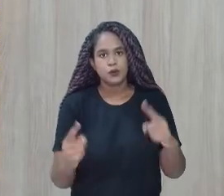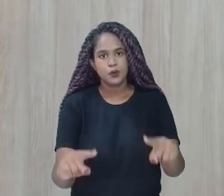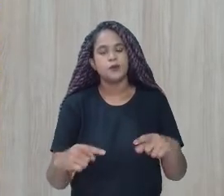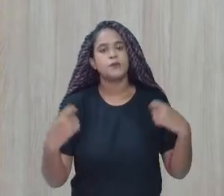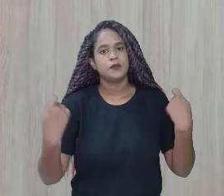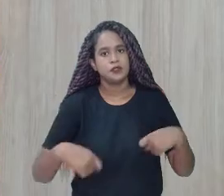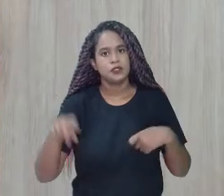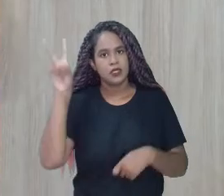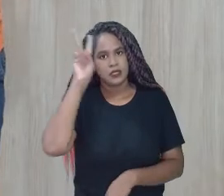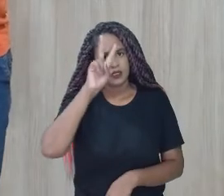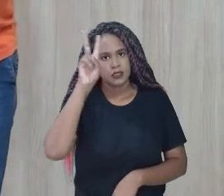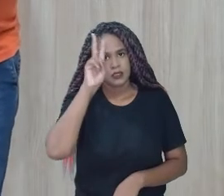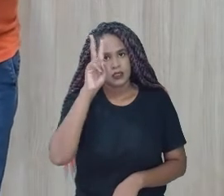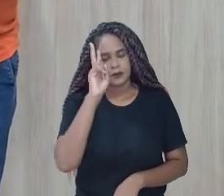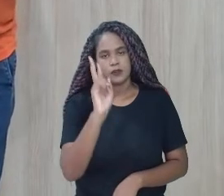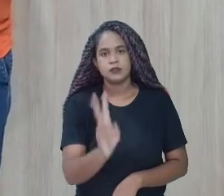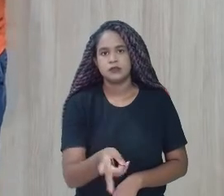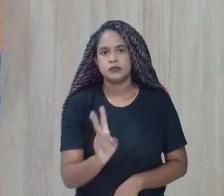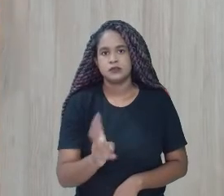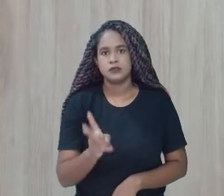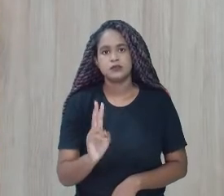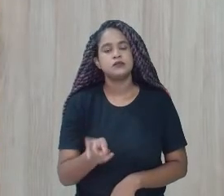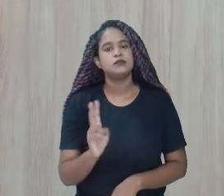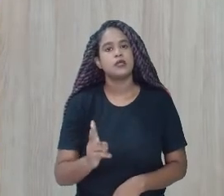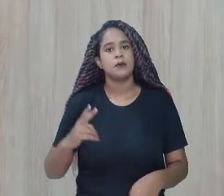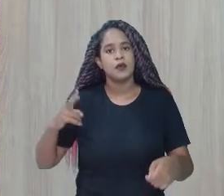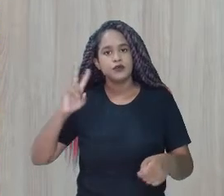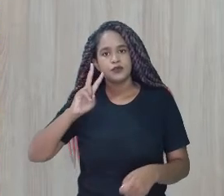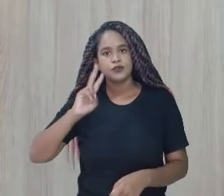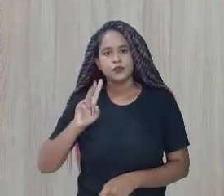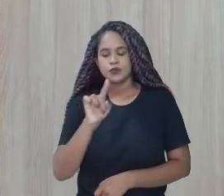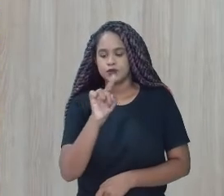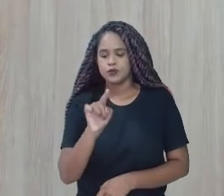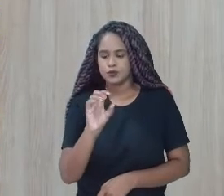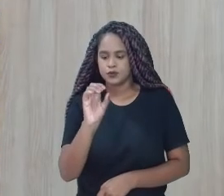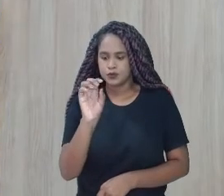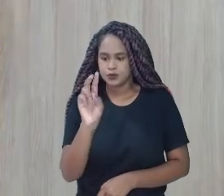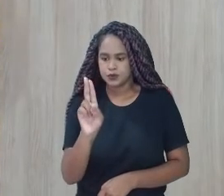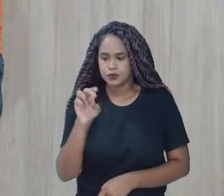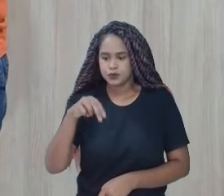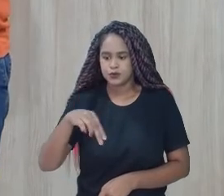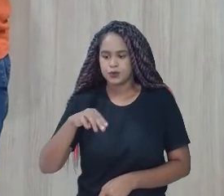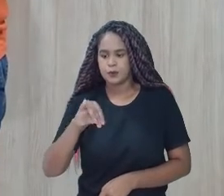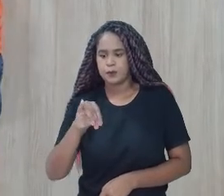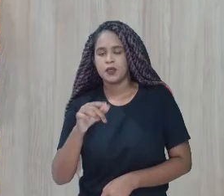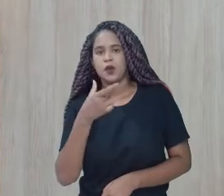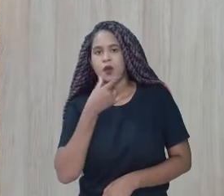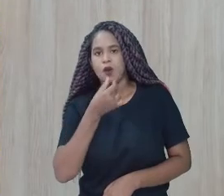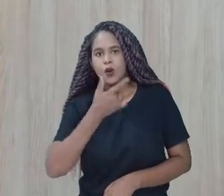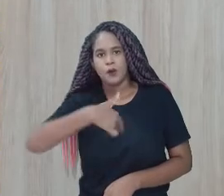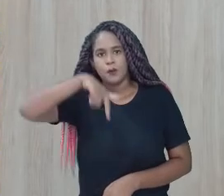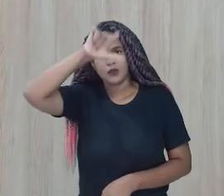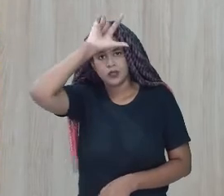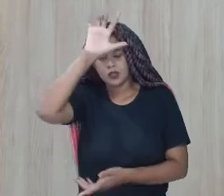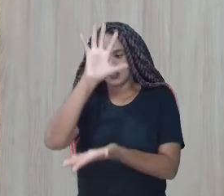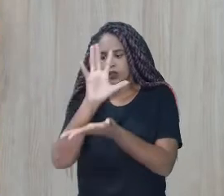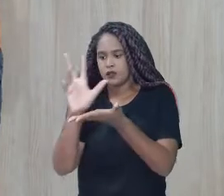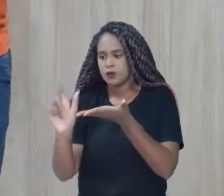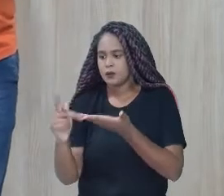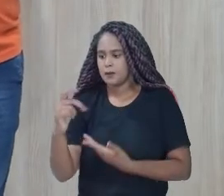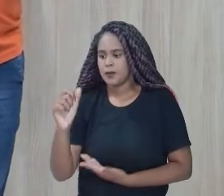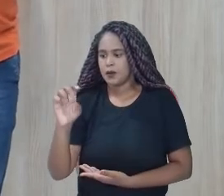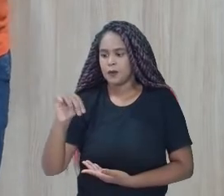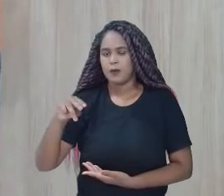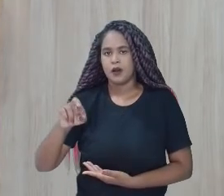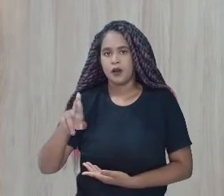lembrar um pouco aí da trajetória do Zumbi, né, que foi o líder, né, do Quilombo de Palmares. Inclusive, o Dia